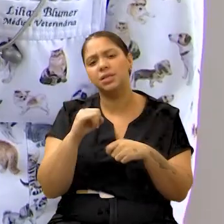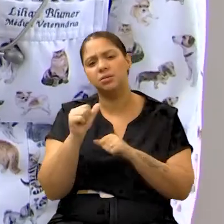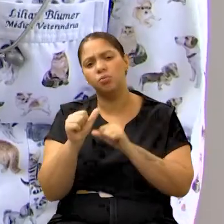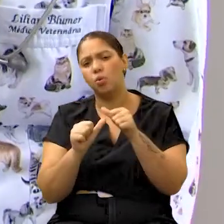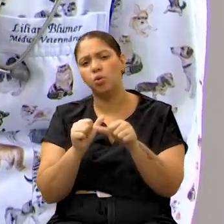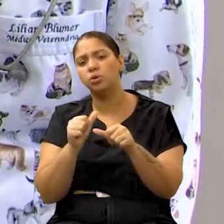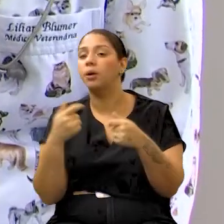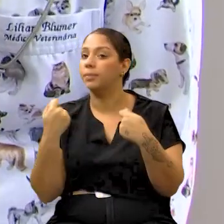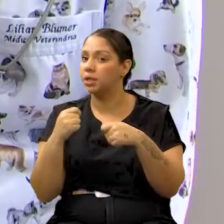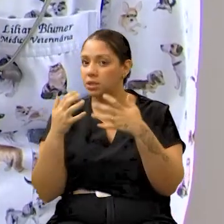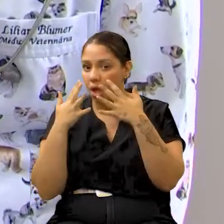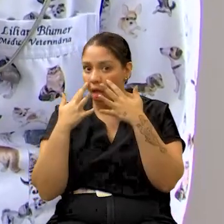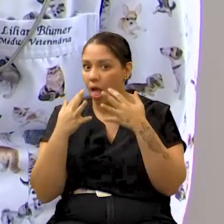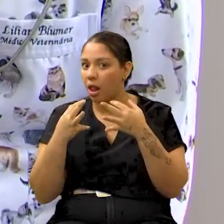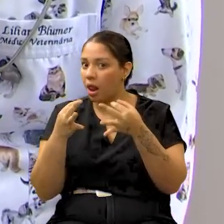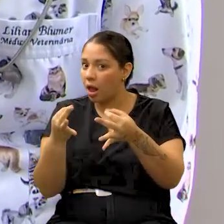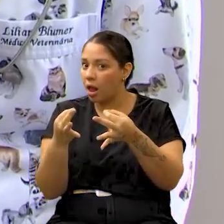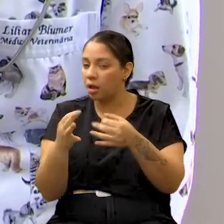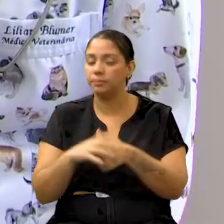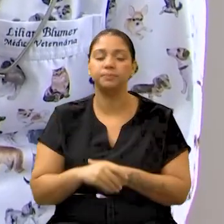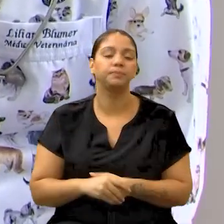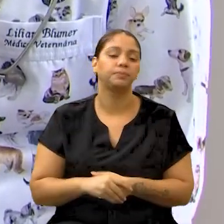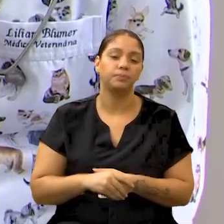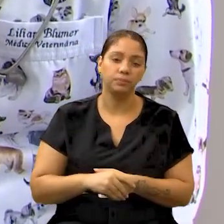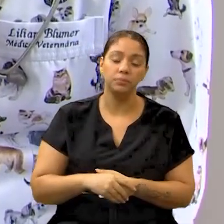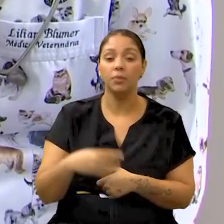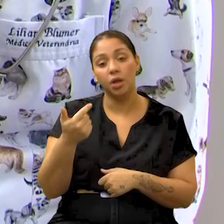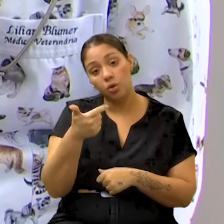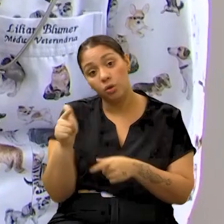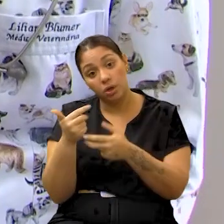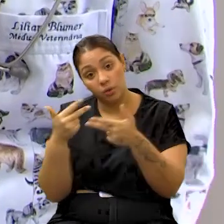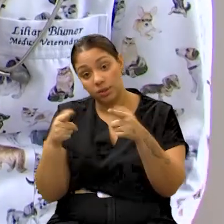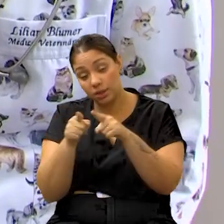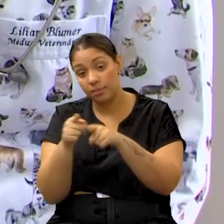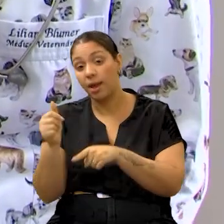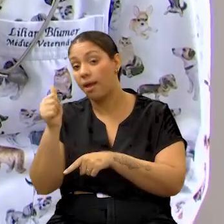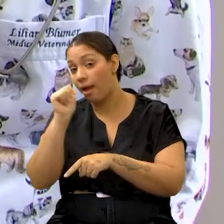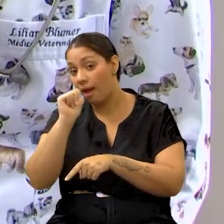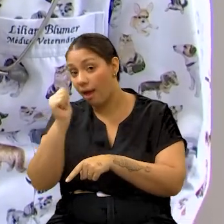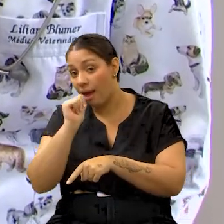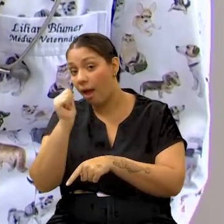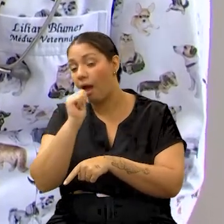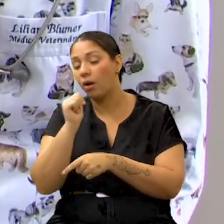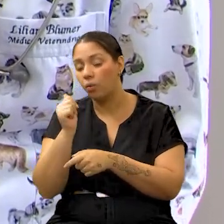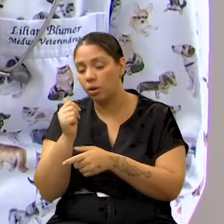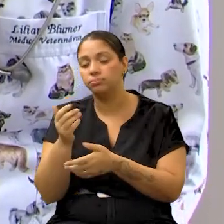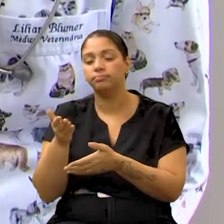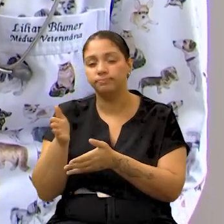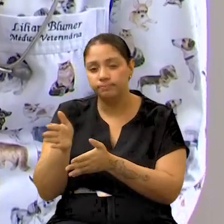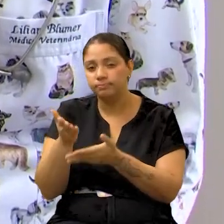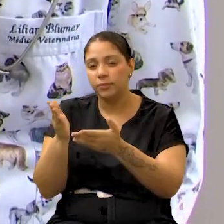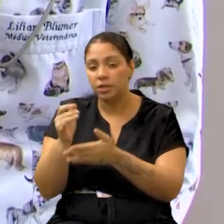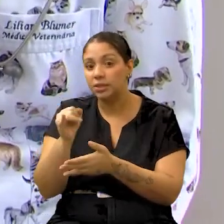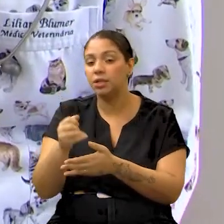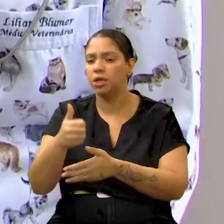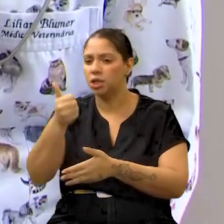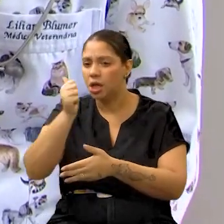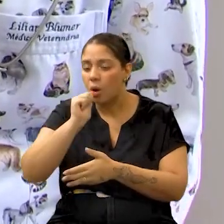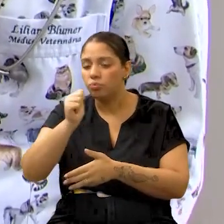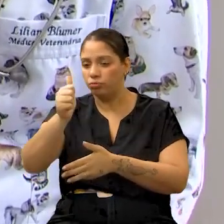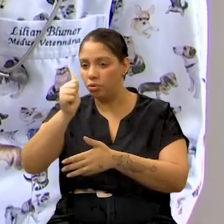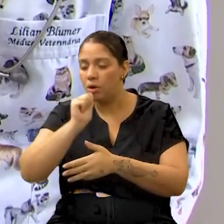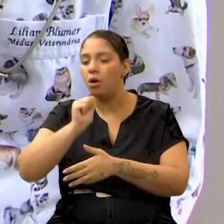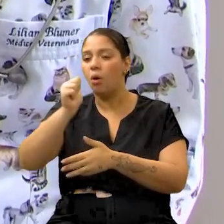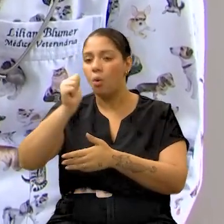forma, então tem que despertar o alerta. E outra, a ingestão de água. Se o animal está ingerindo também